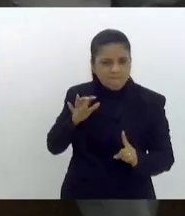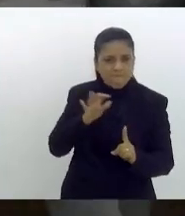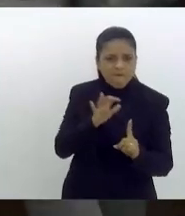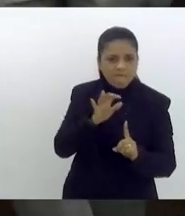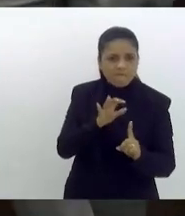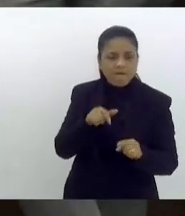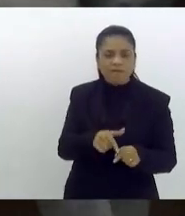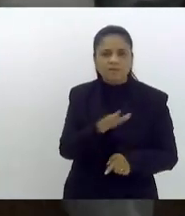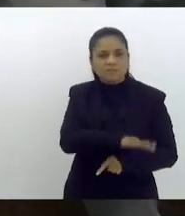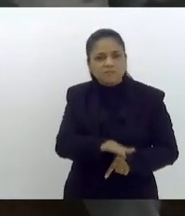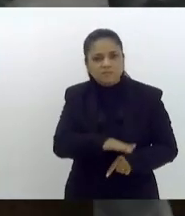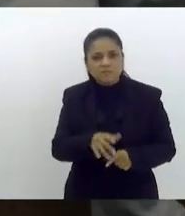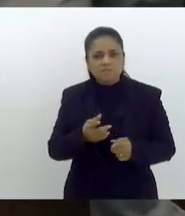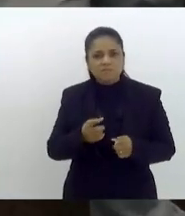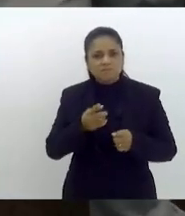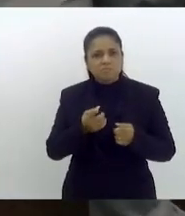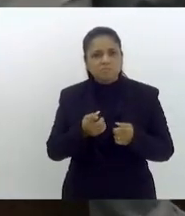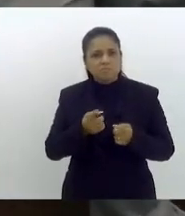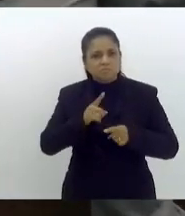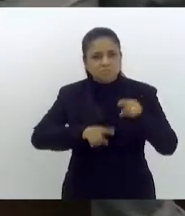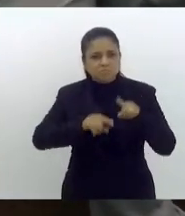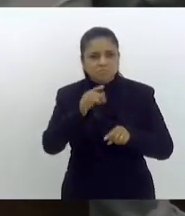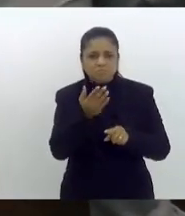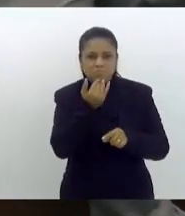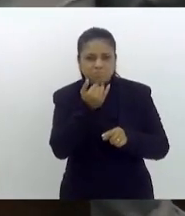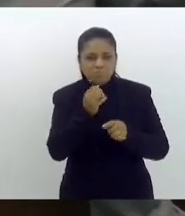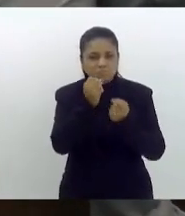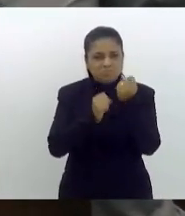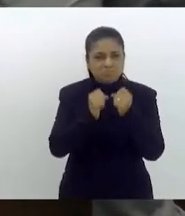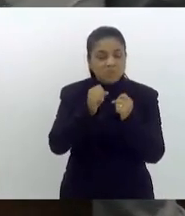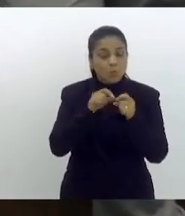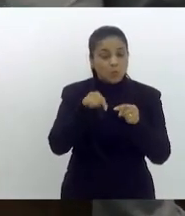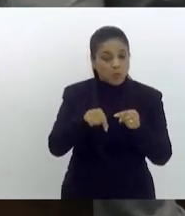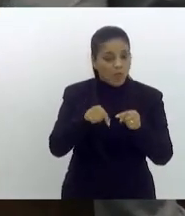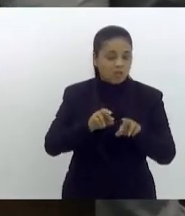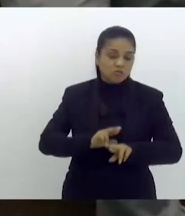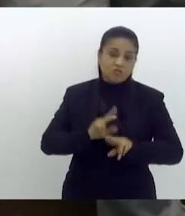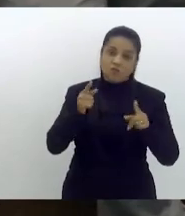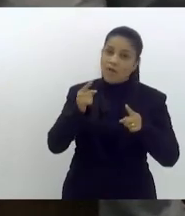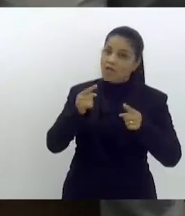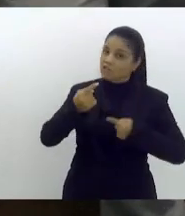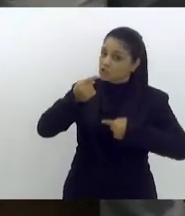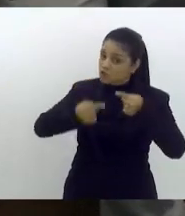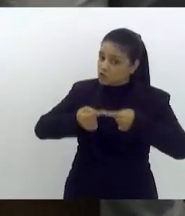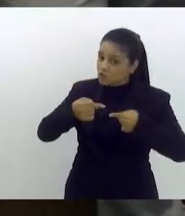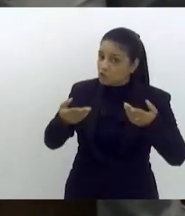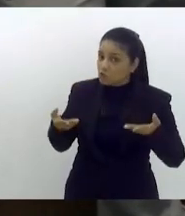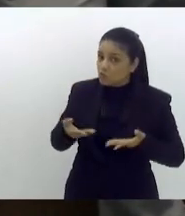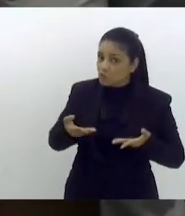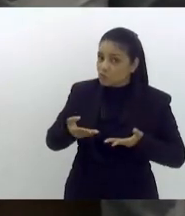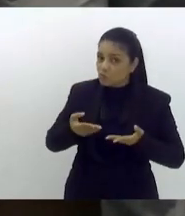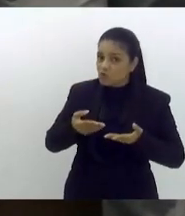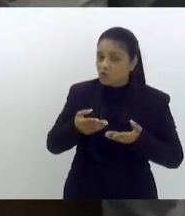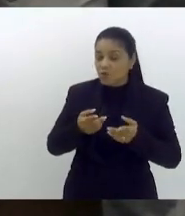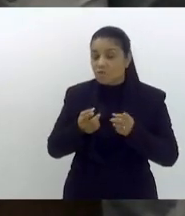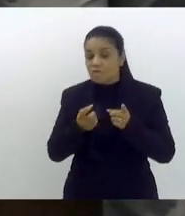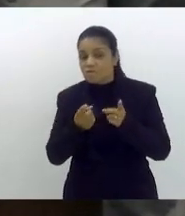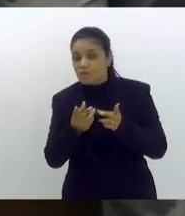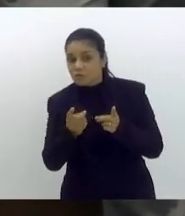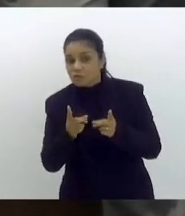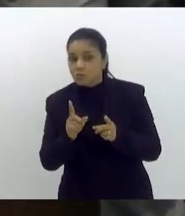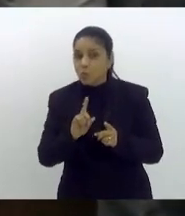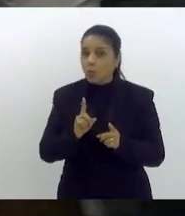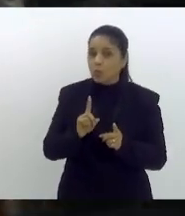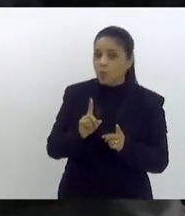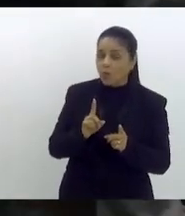nós estamos discutindo que a gente tá discutindo se ele pode ser comercializado na cantina ou não